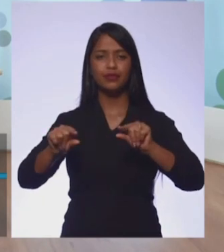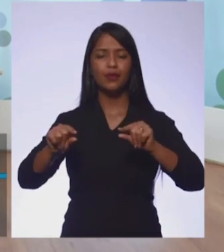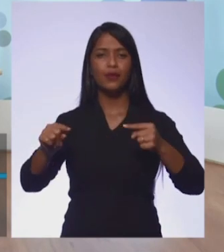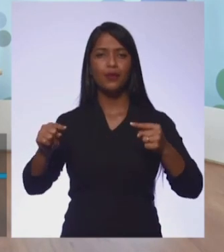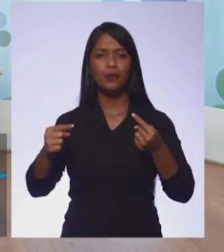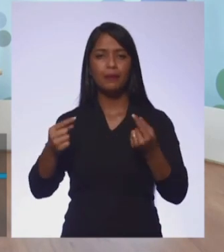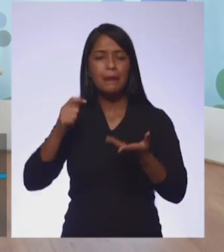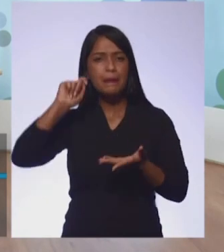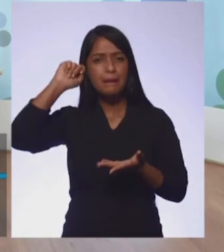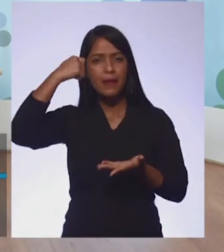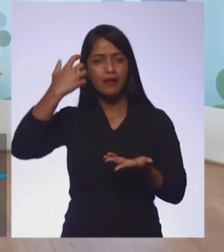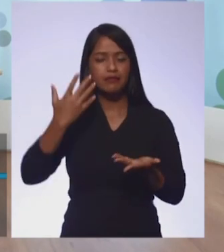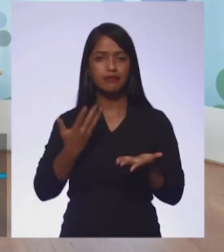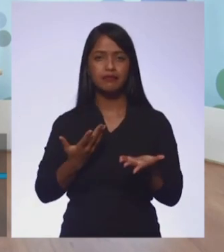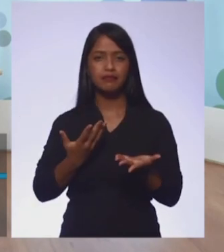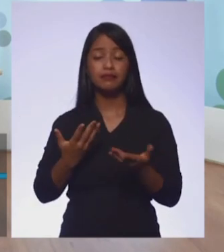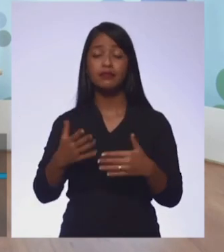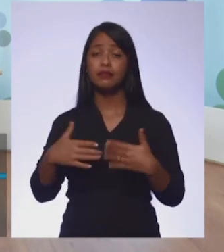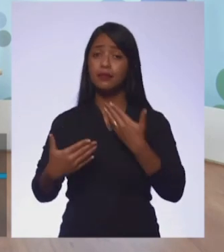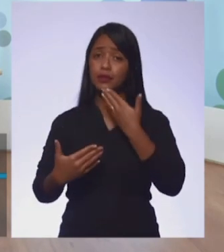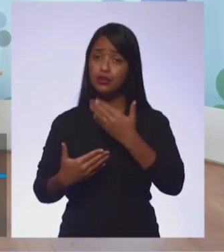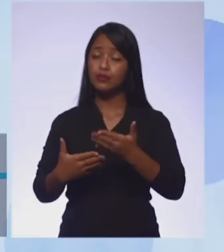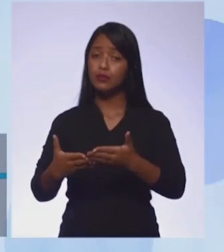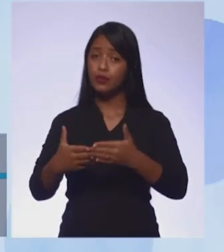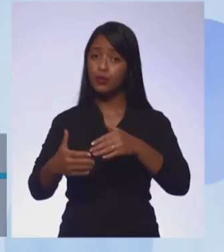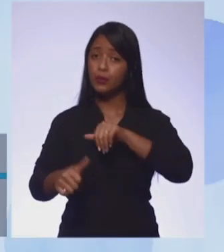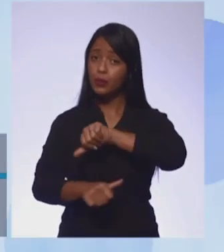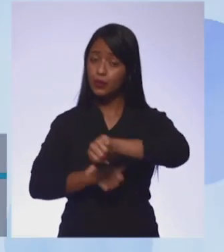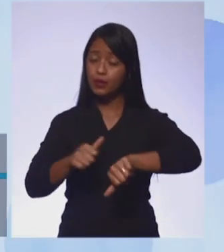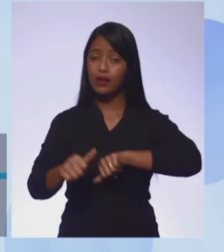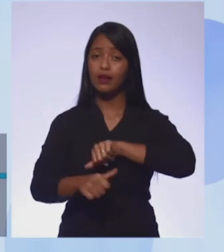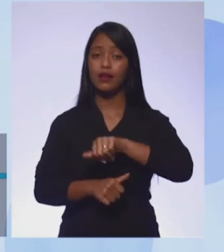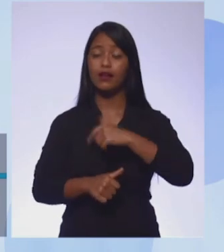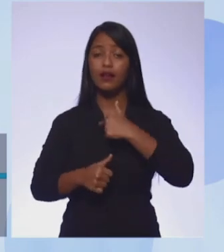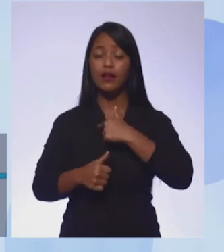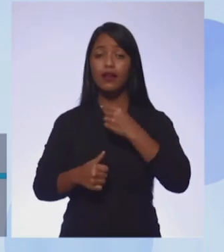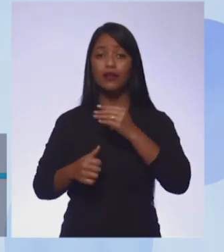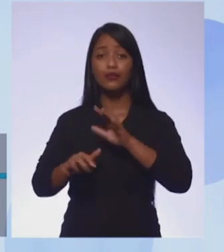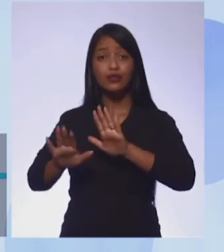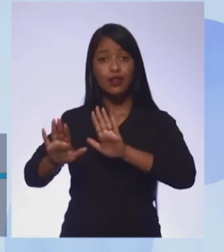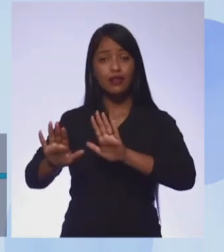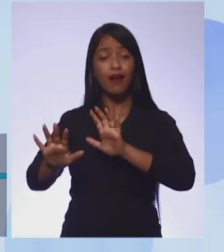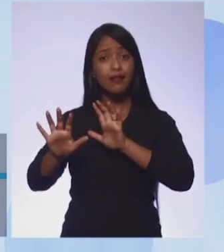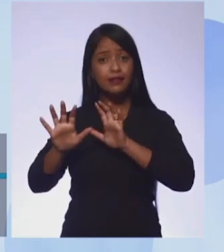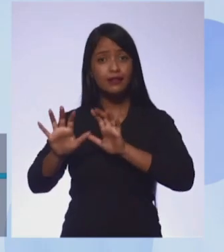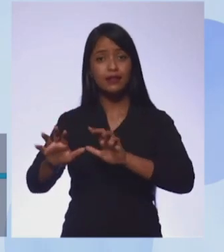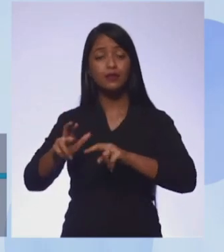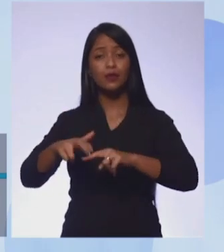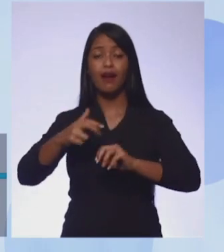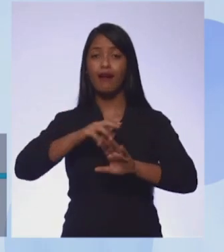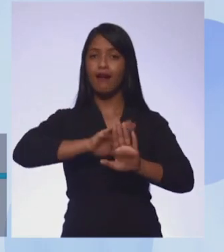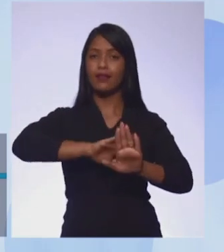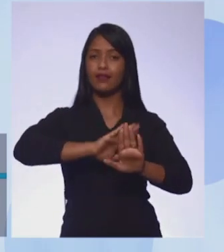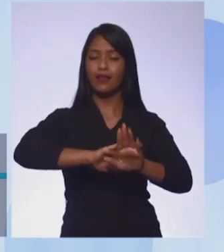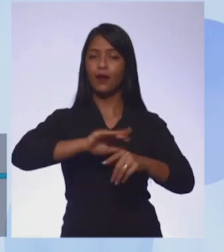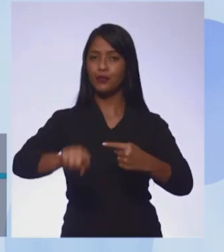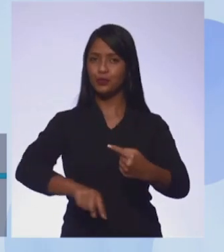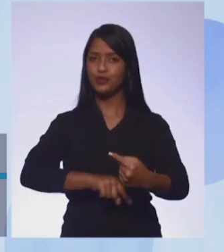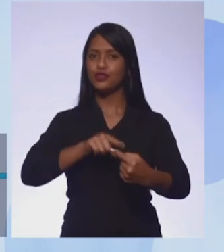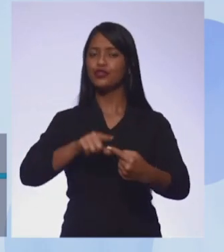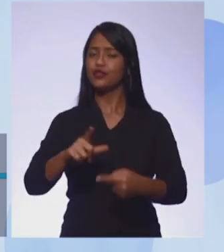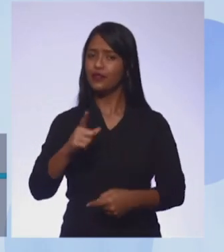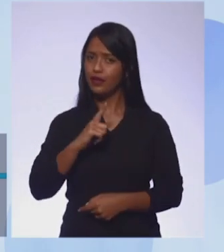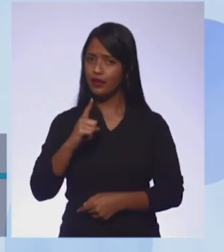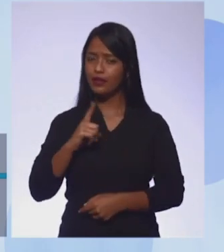E aí eu pedi até para eles trocarem, porque existia uma intenção nesse tipo